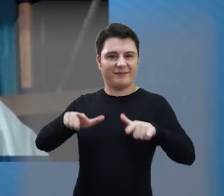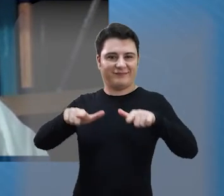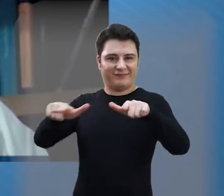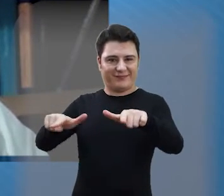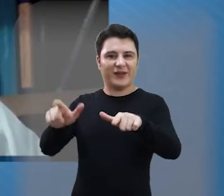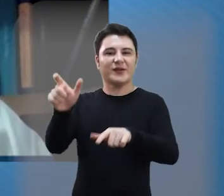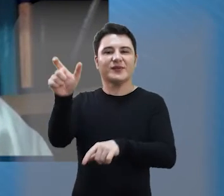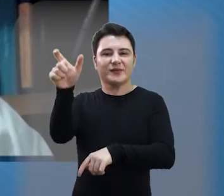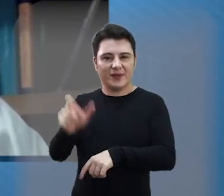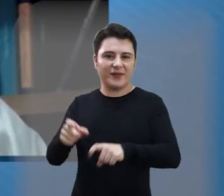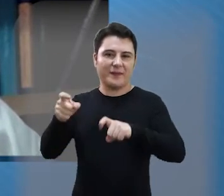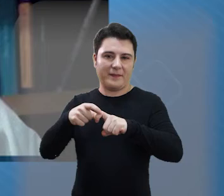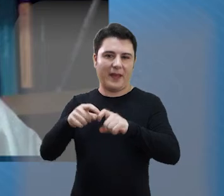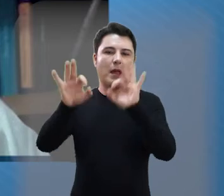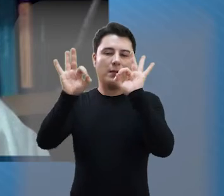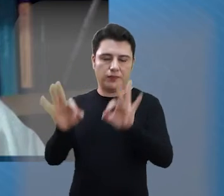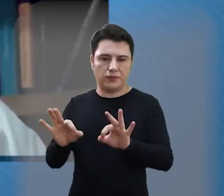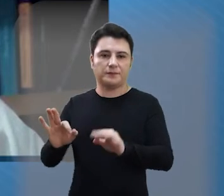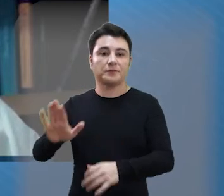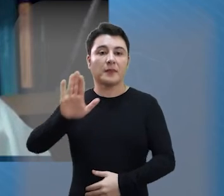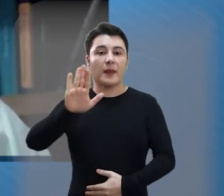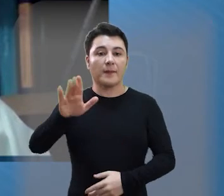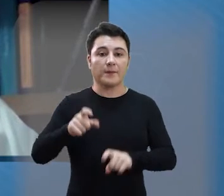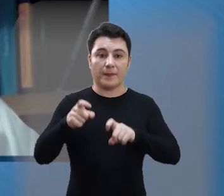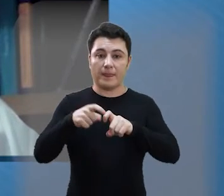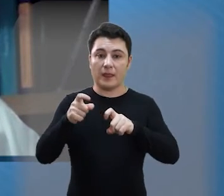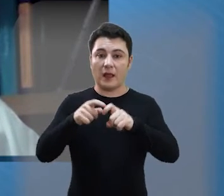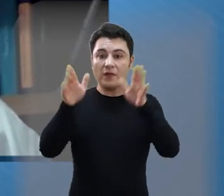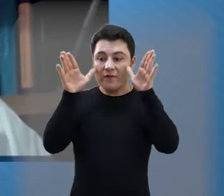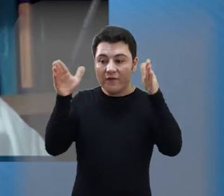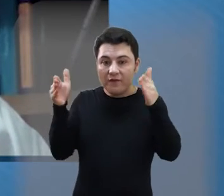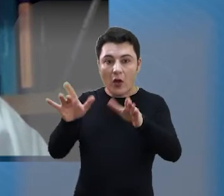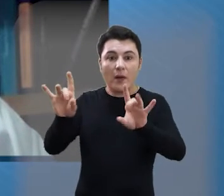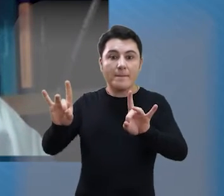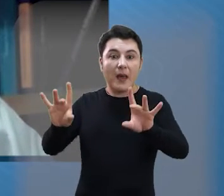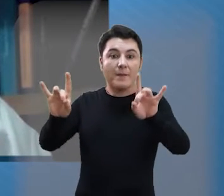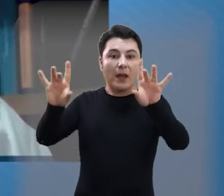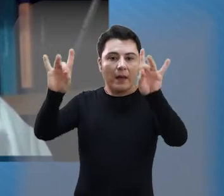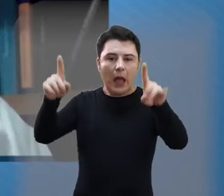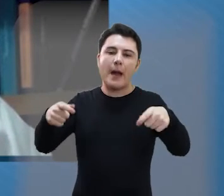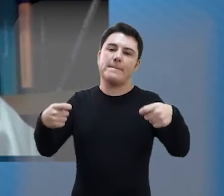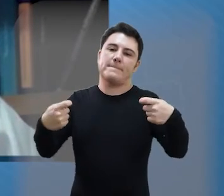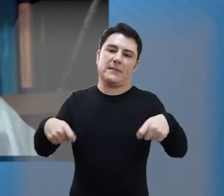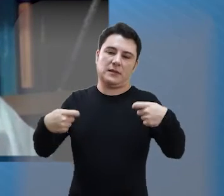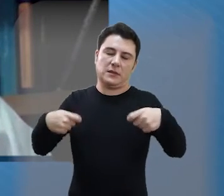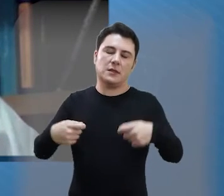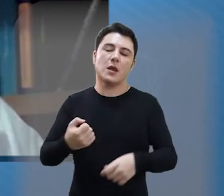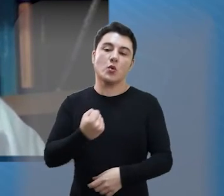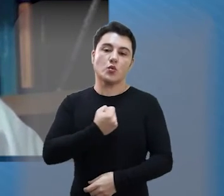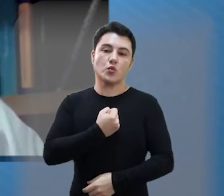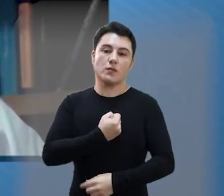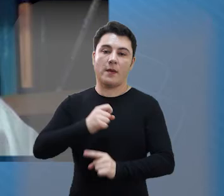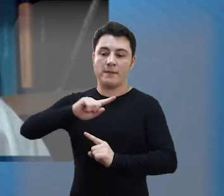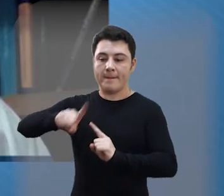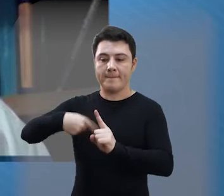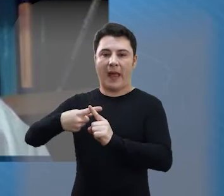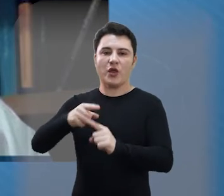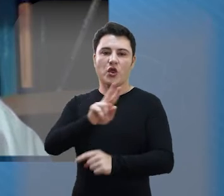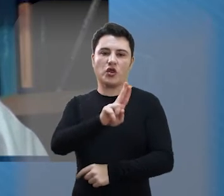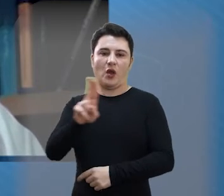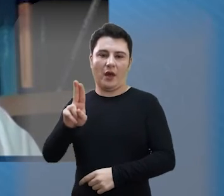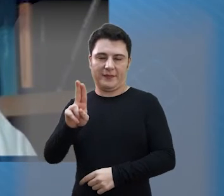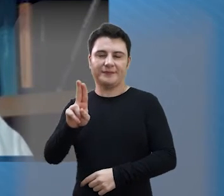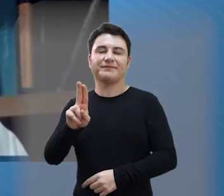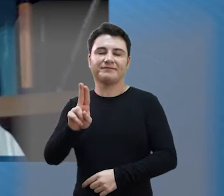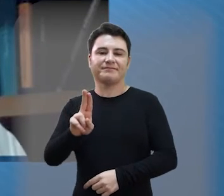de Medicina, que é o conselho que fala que ele é médico, tá? Para ele ser considerado especialista, ele precisa ter mais